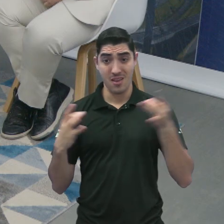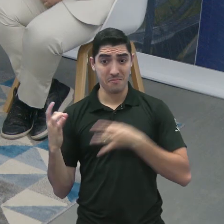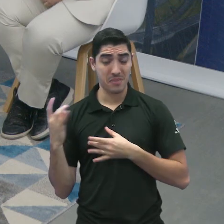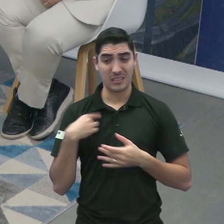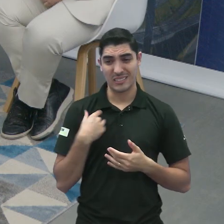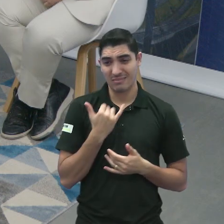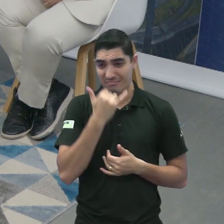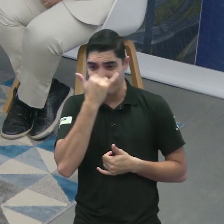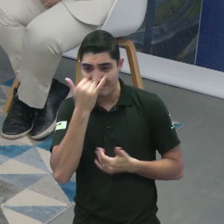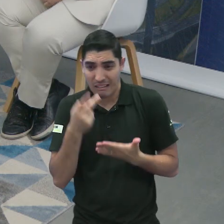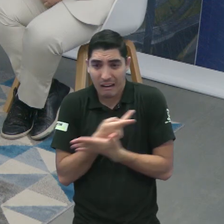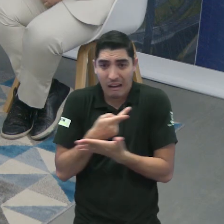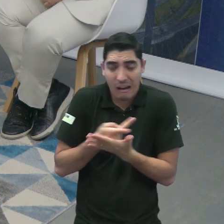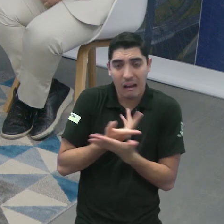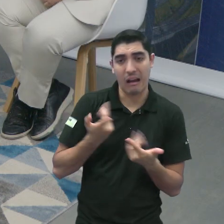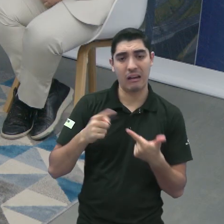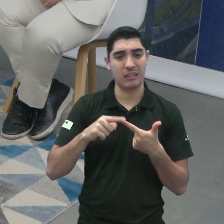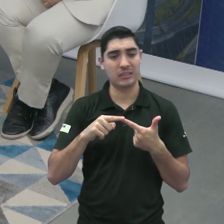medo de